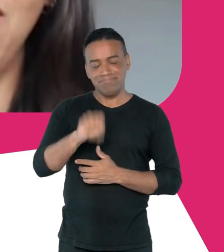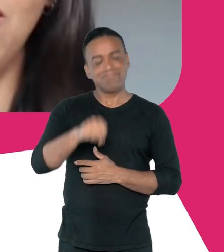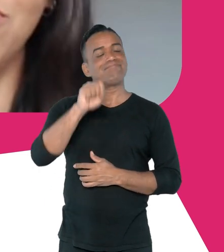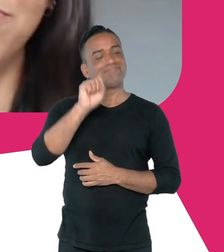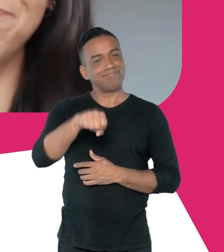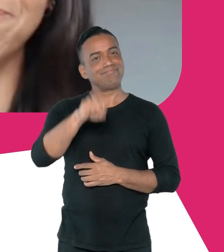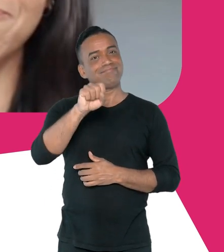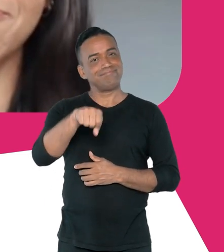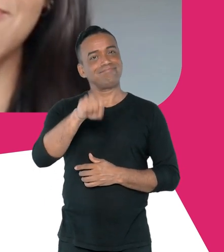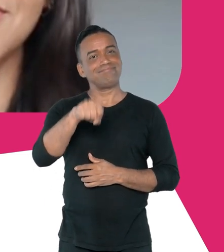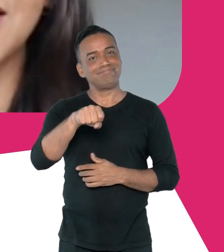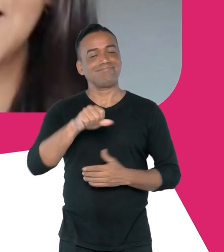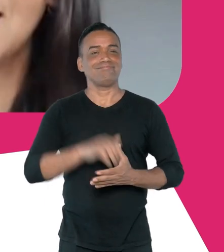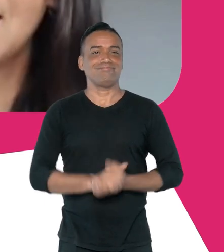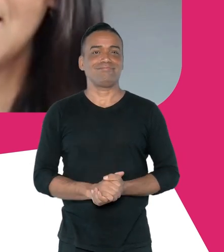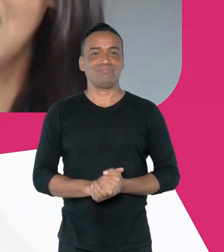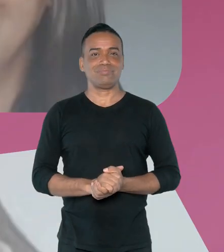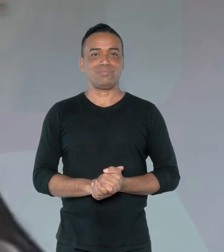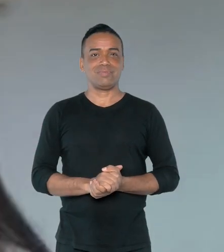Bom,